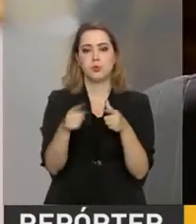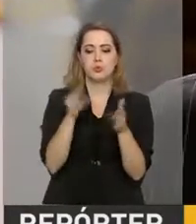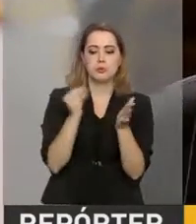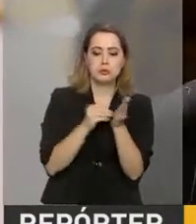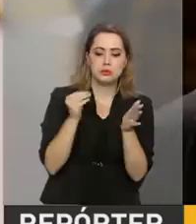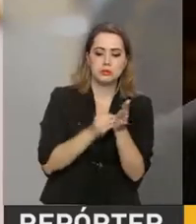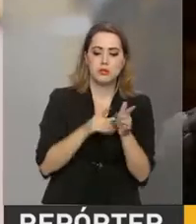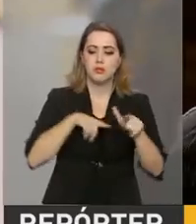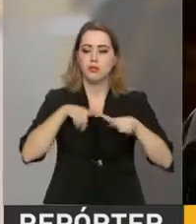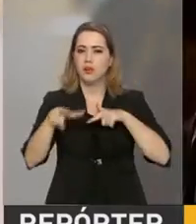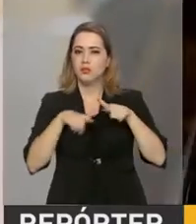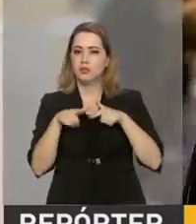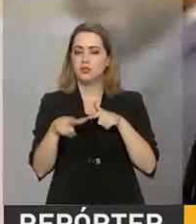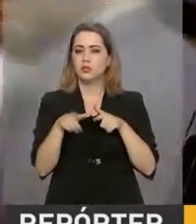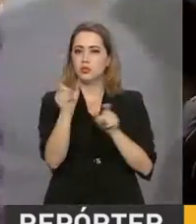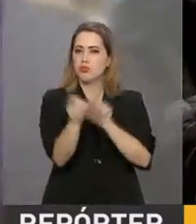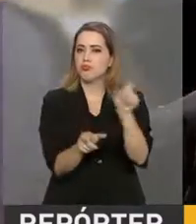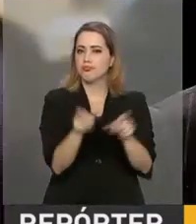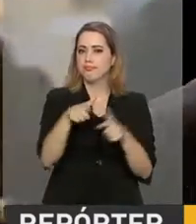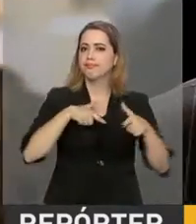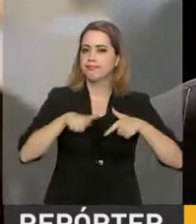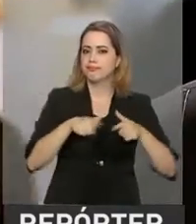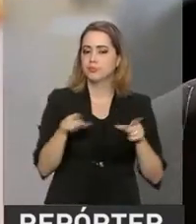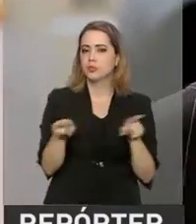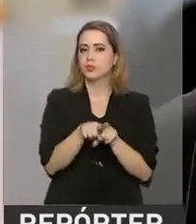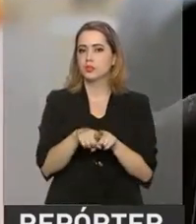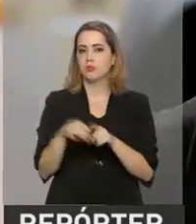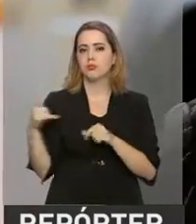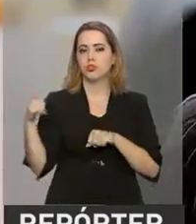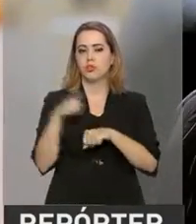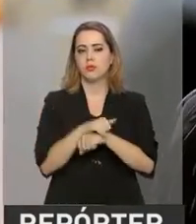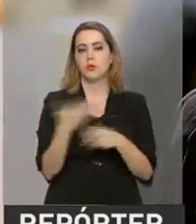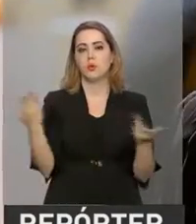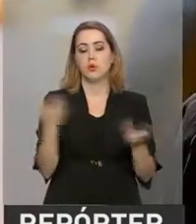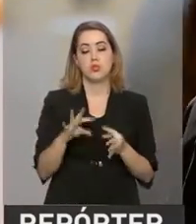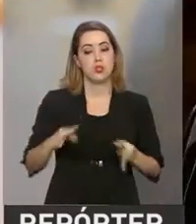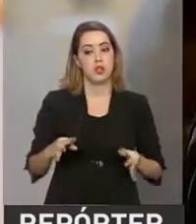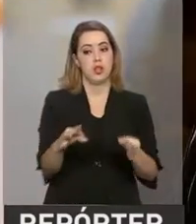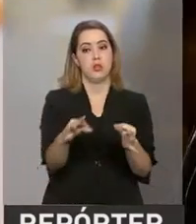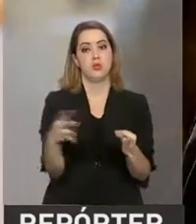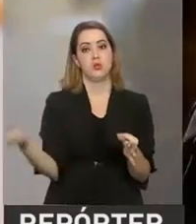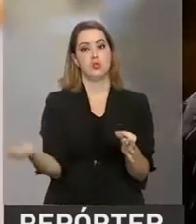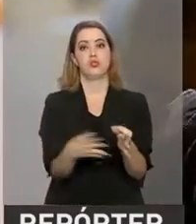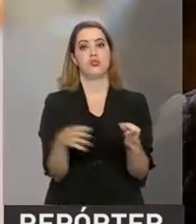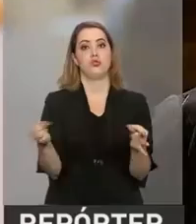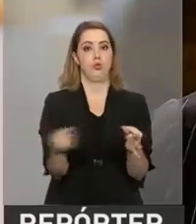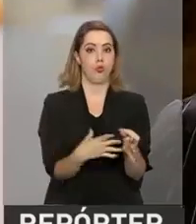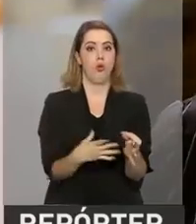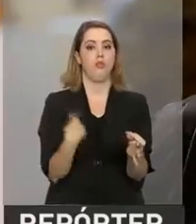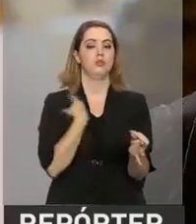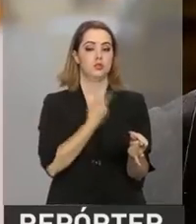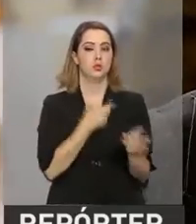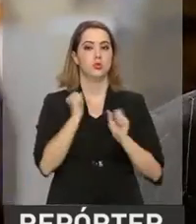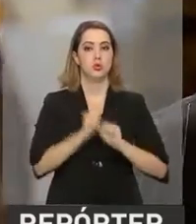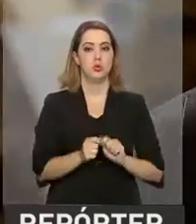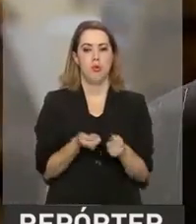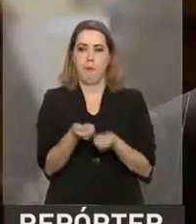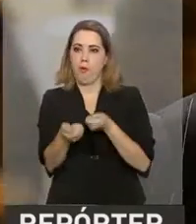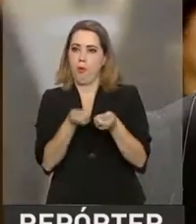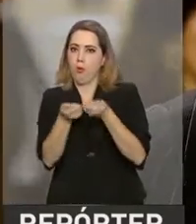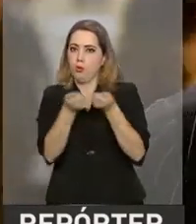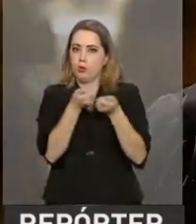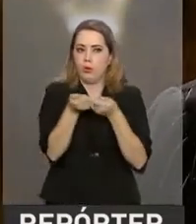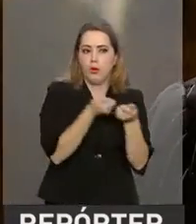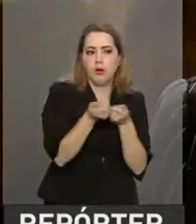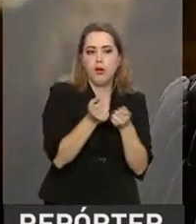aparelhos de aviões e através dessa tecnologia mais moderna possível a gente vai poder ter um controle sobre esses acidentes